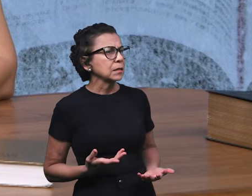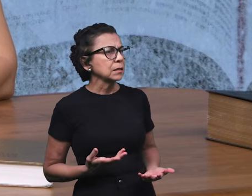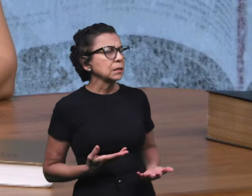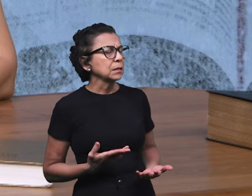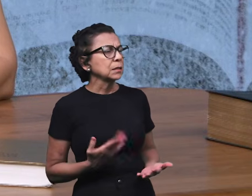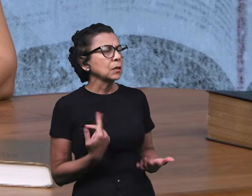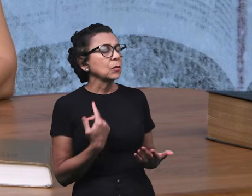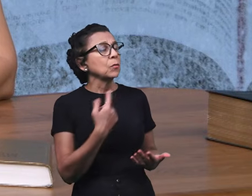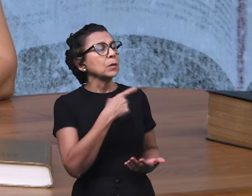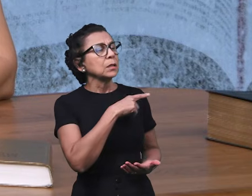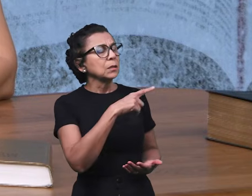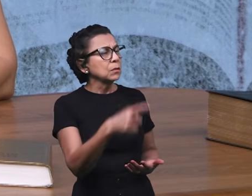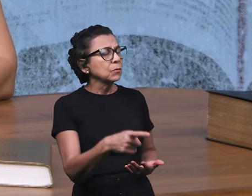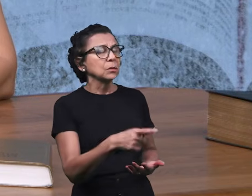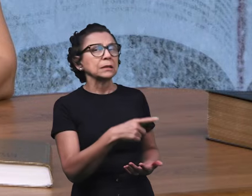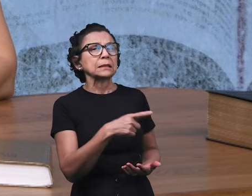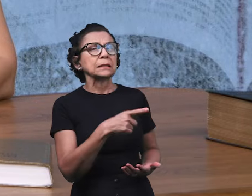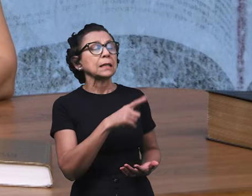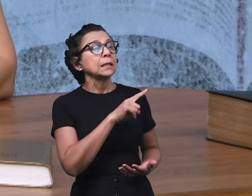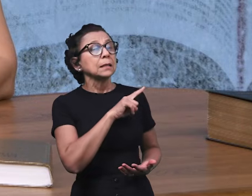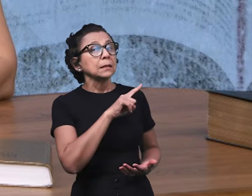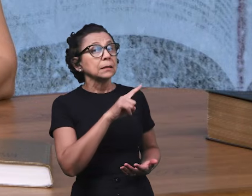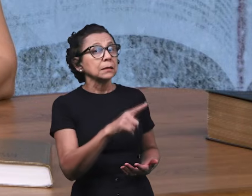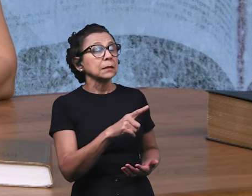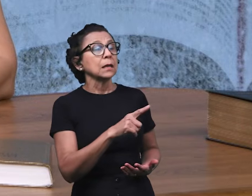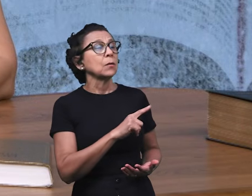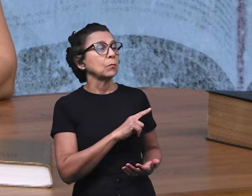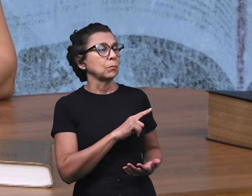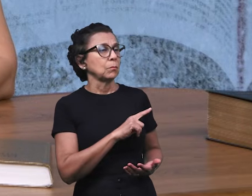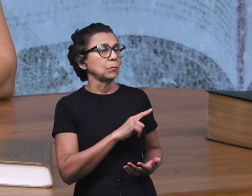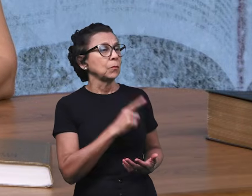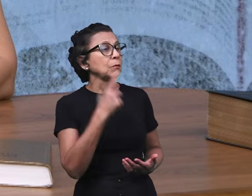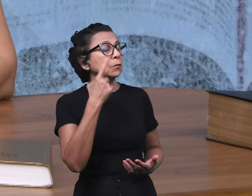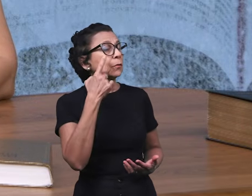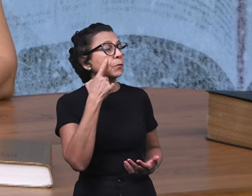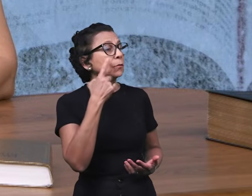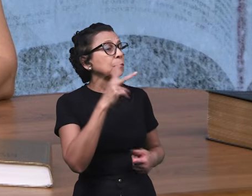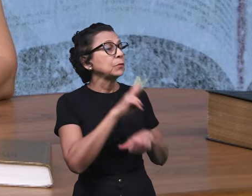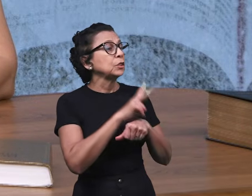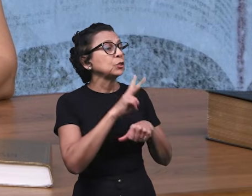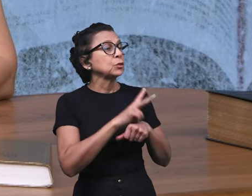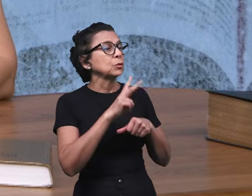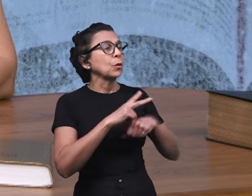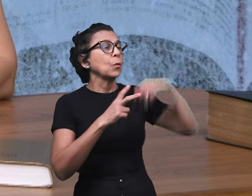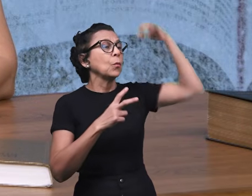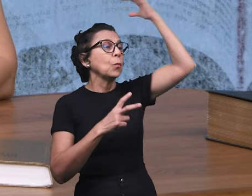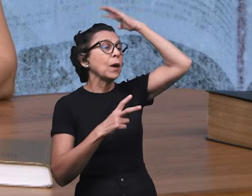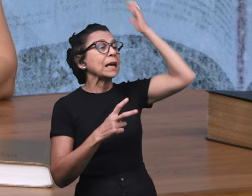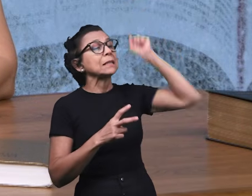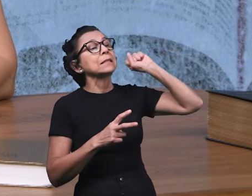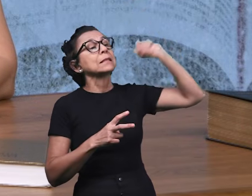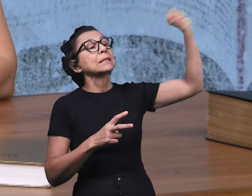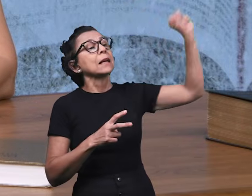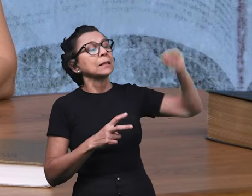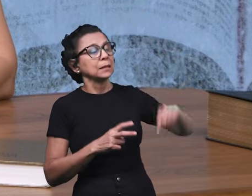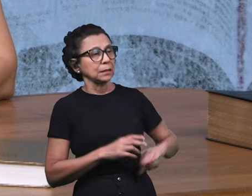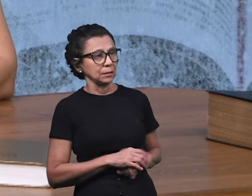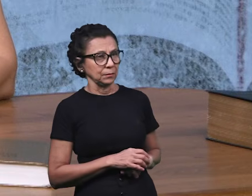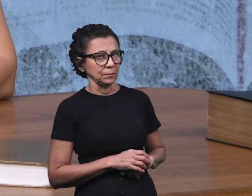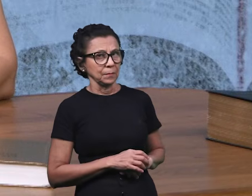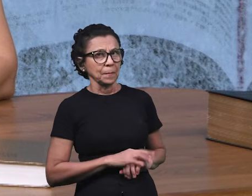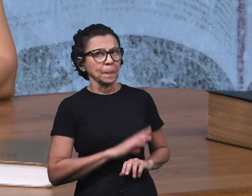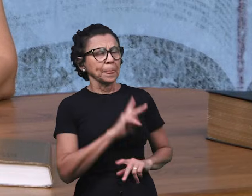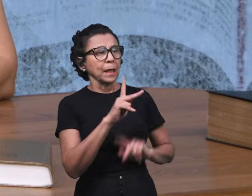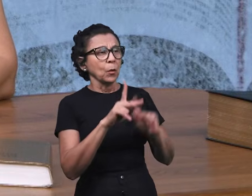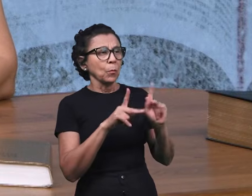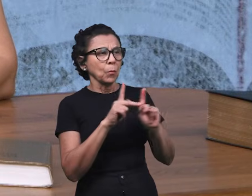não guardaste tu o rei teu senhor? Porque um do povo veio para destruir o rei